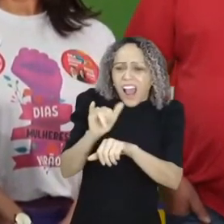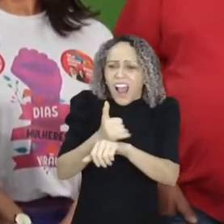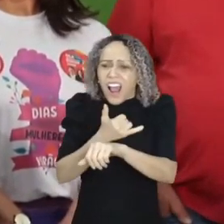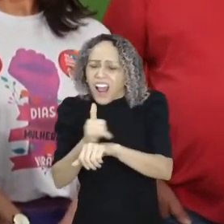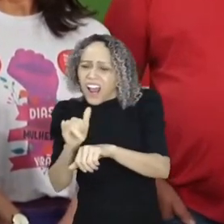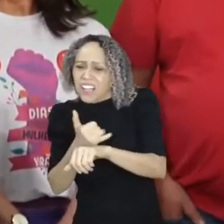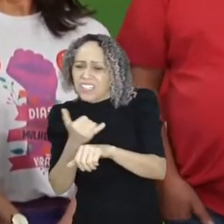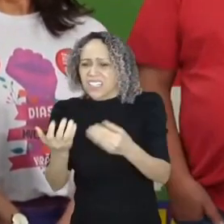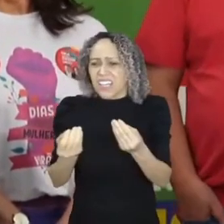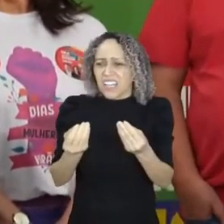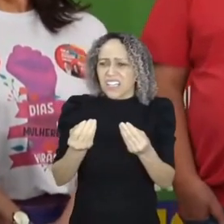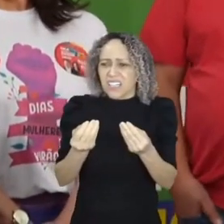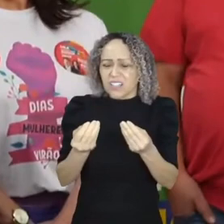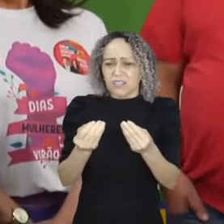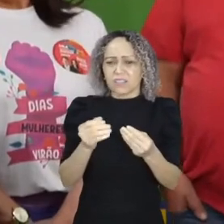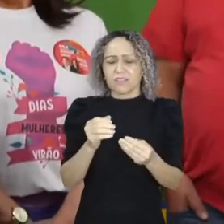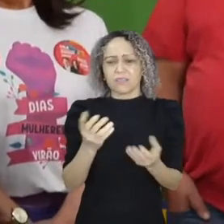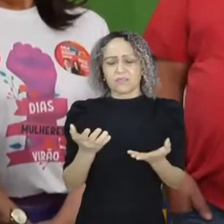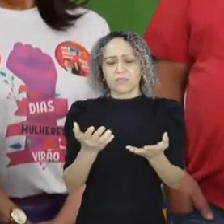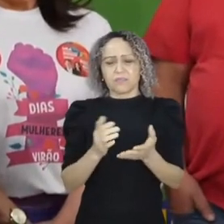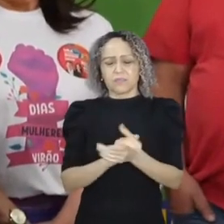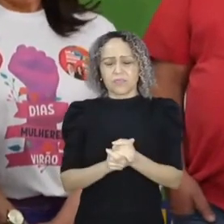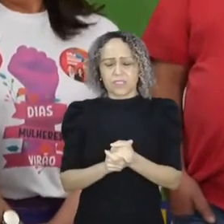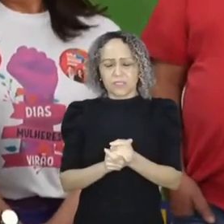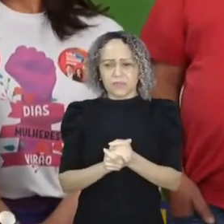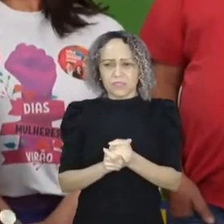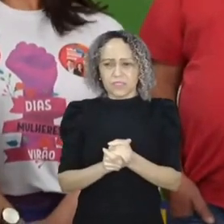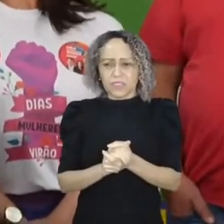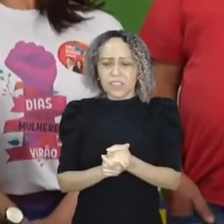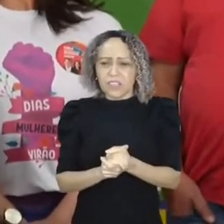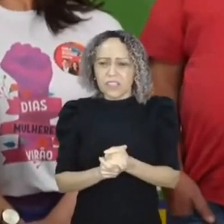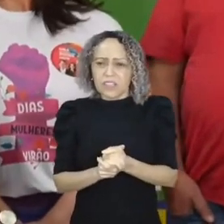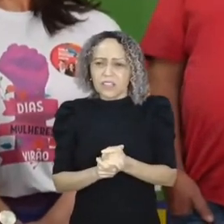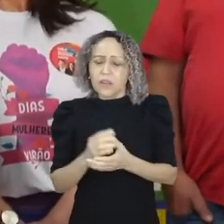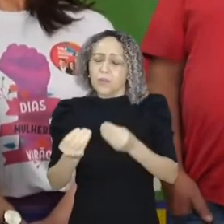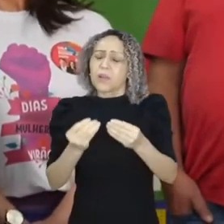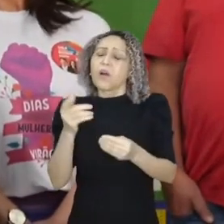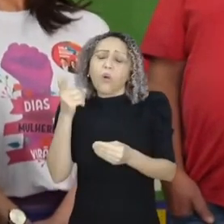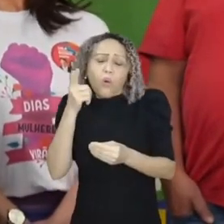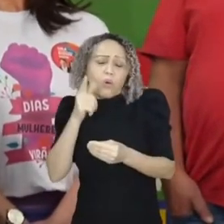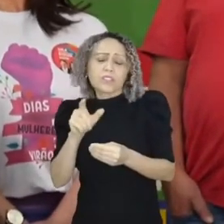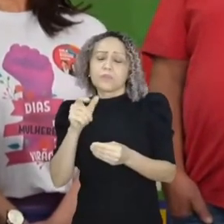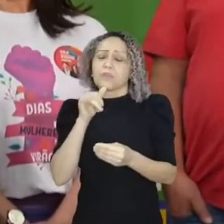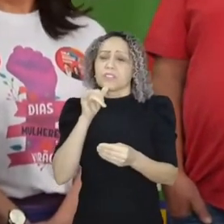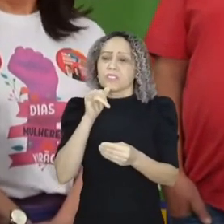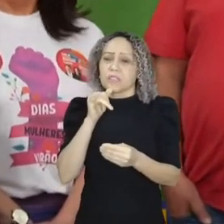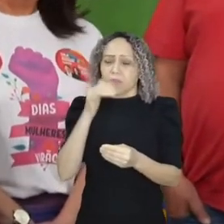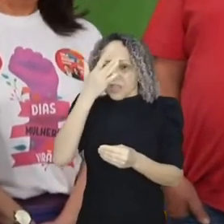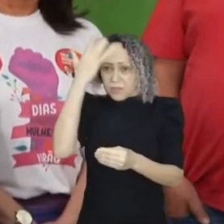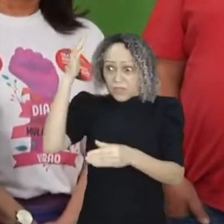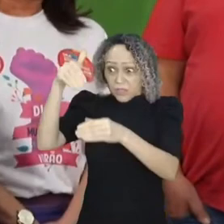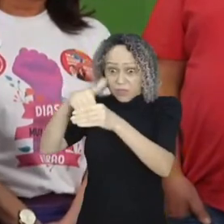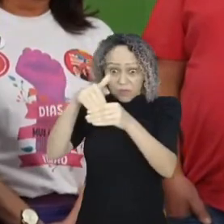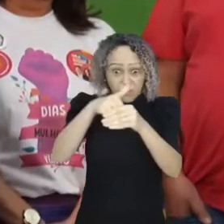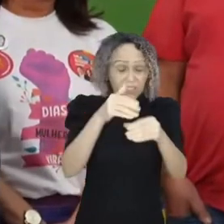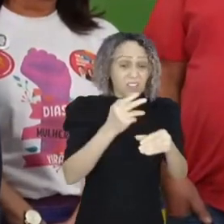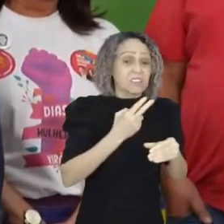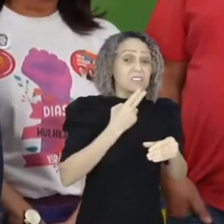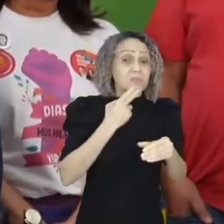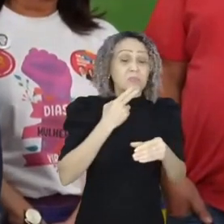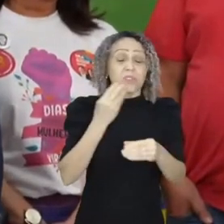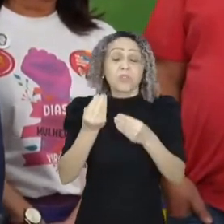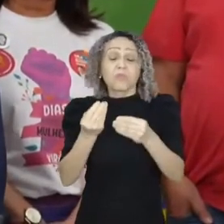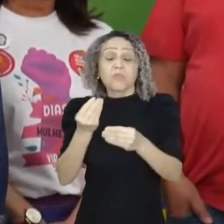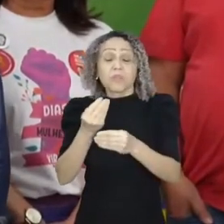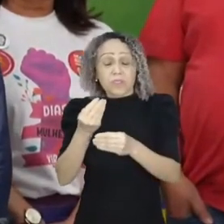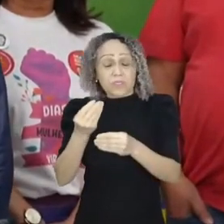Simone Tebet, que tiveram um volume grande de votos, para poder trazer esses votos, já que isso não foi refletido nas pesquisas aí. Olha, eu